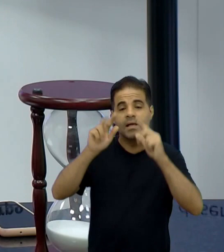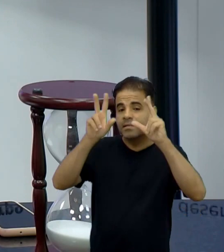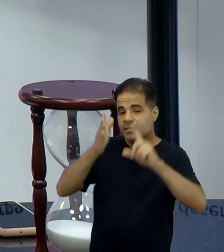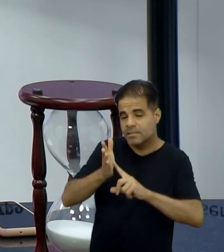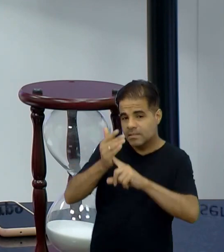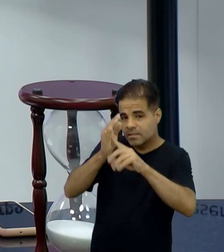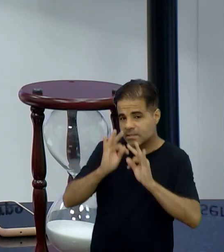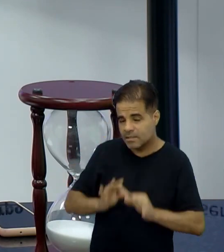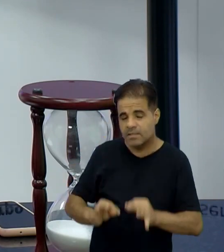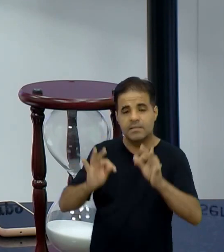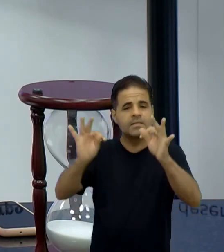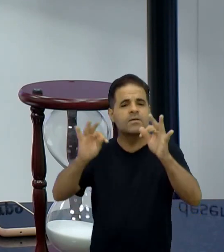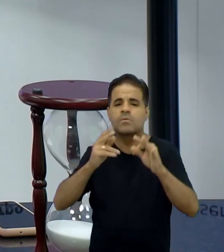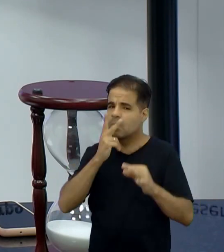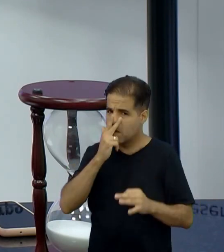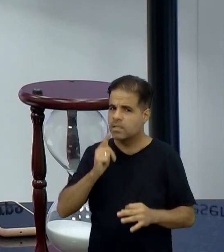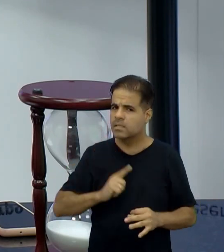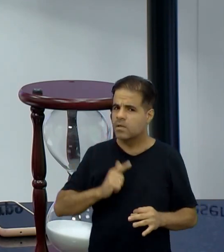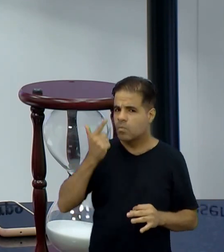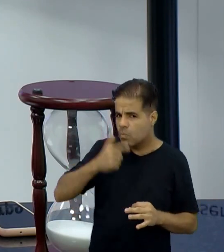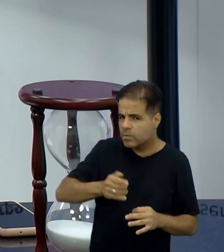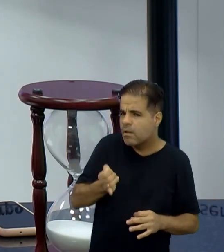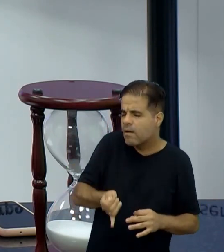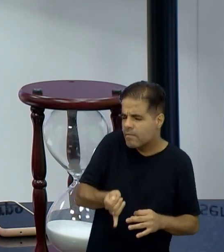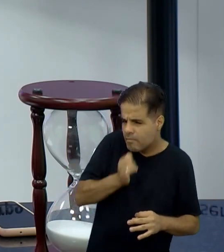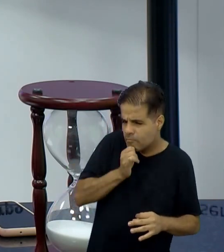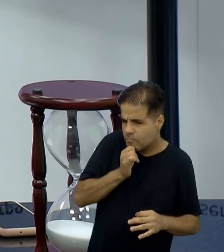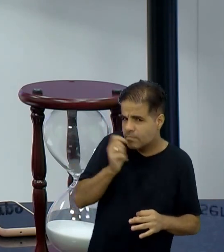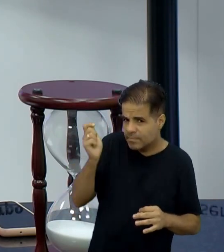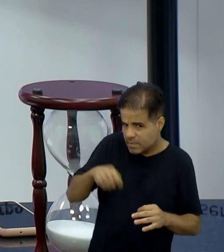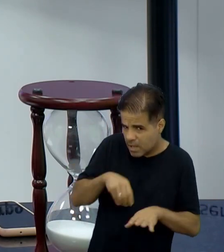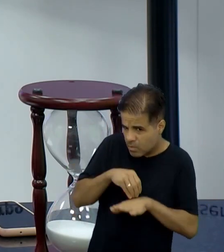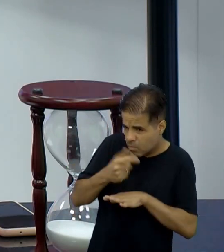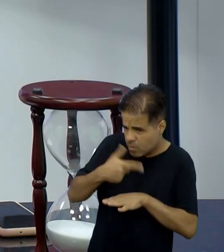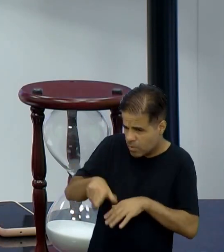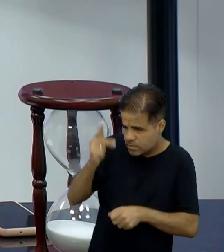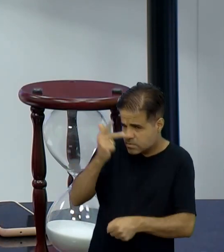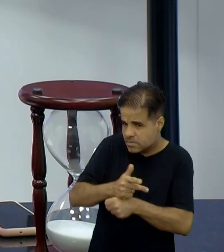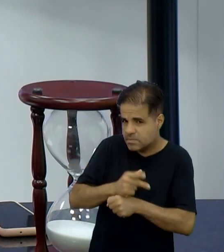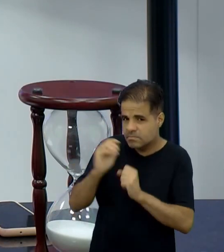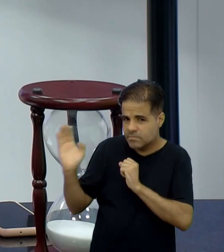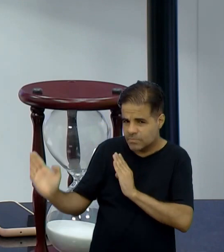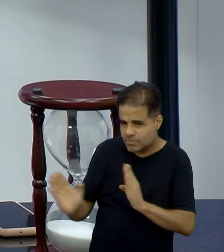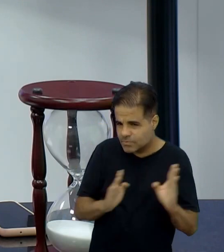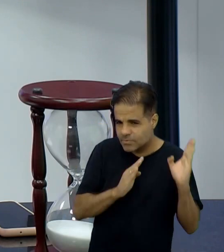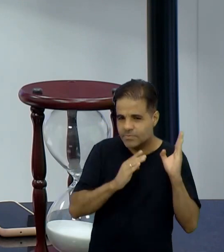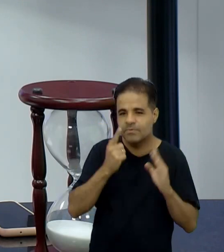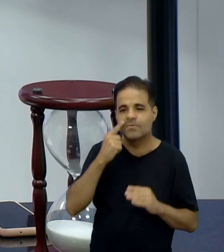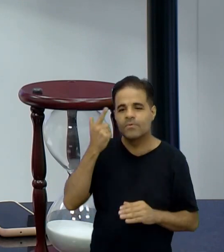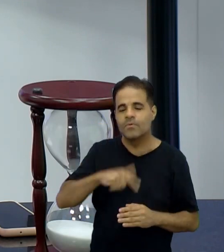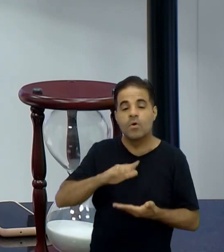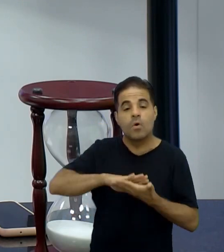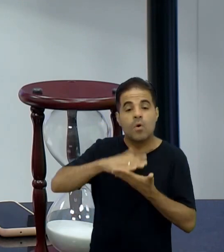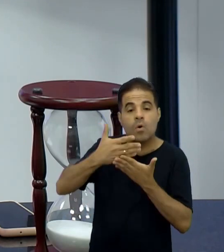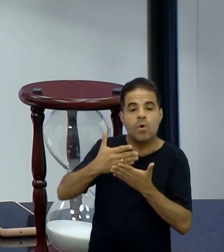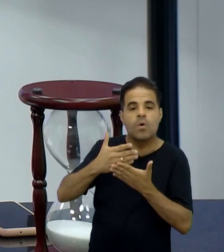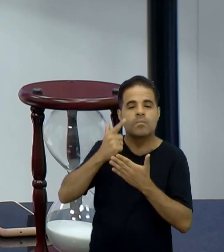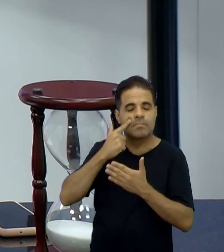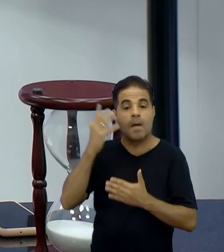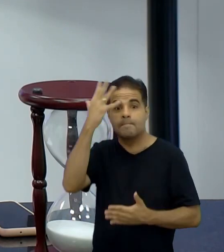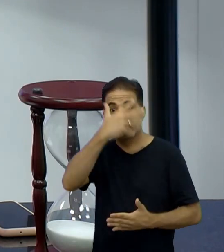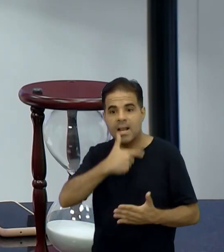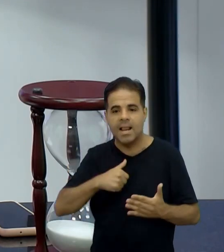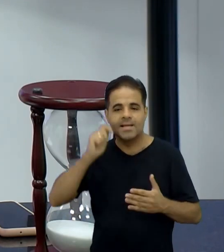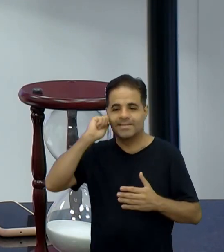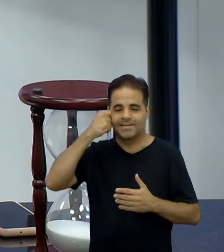da trilha antirracista. Eu acho que a gente tem mais um exemplo, dá pra passar mais um vídeo do CIEBP? Então vamos ver agora do calendário da beleza negra. Dá